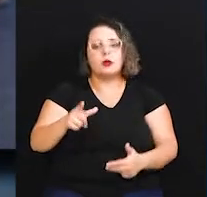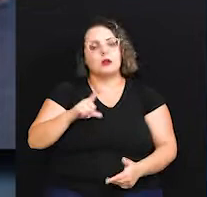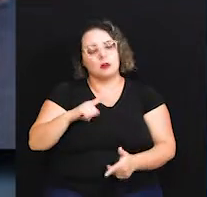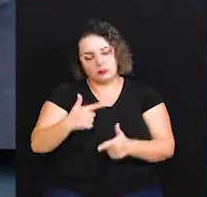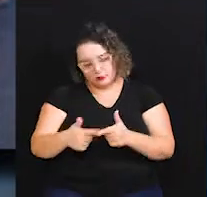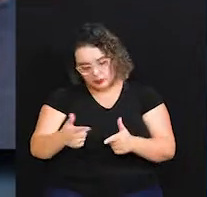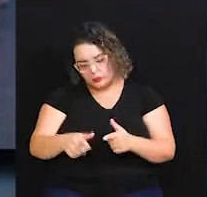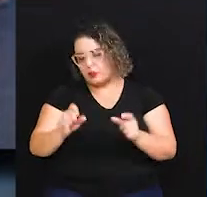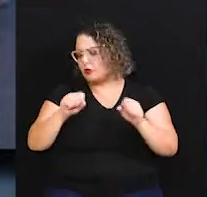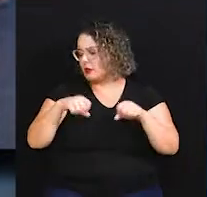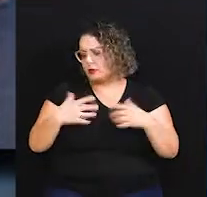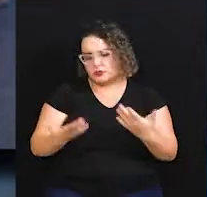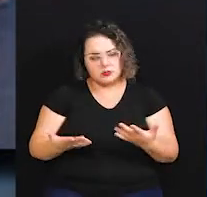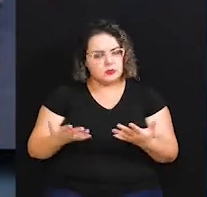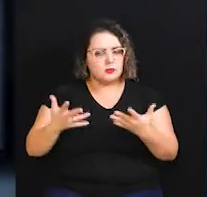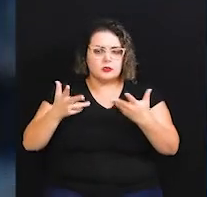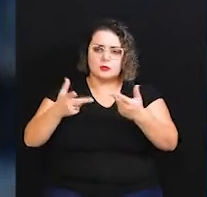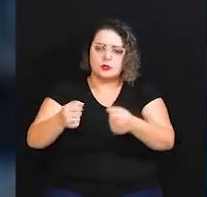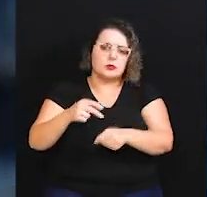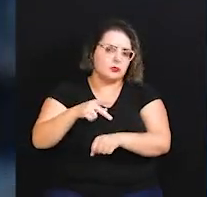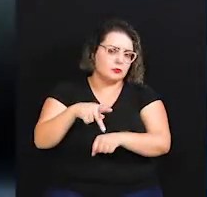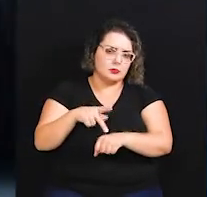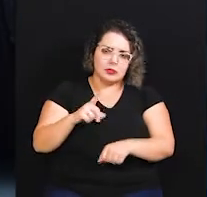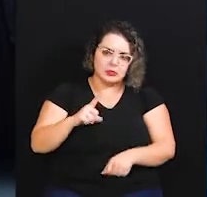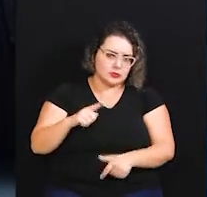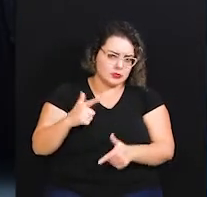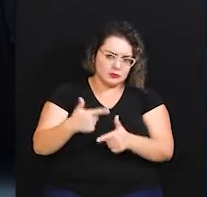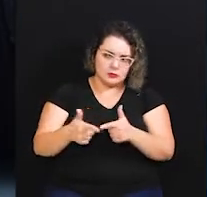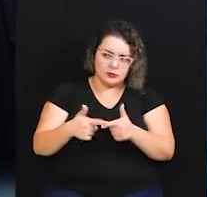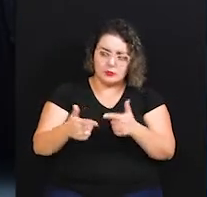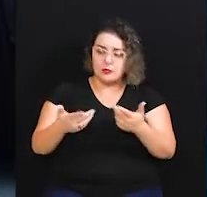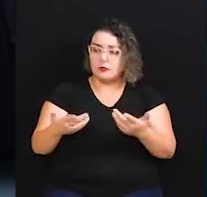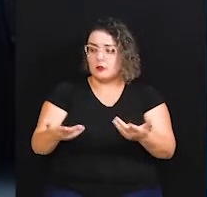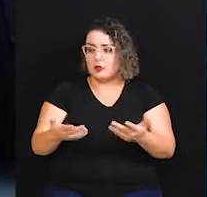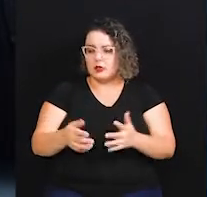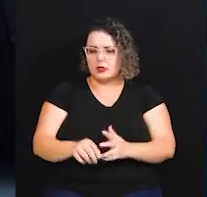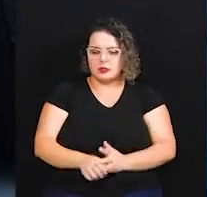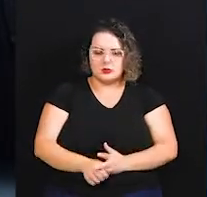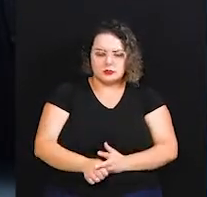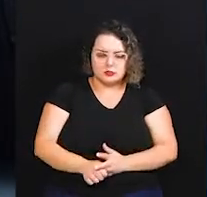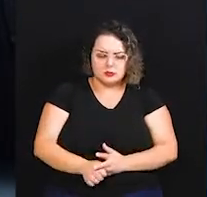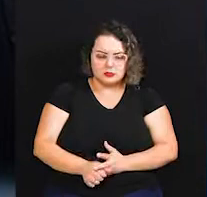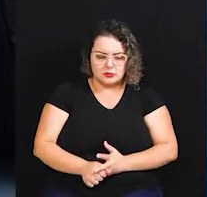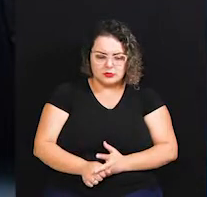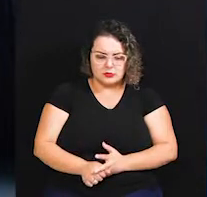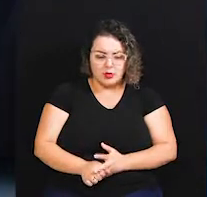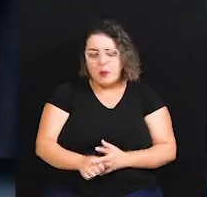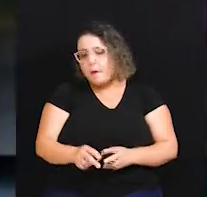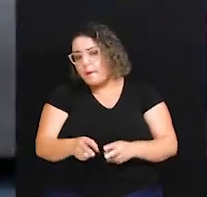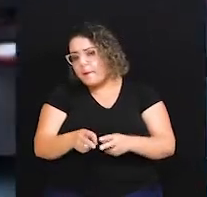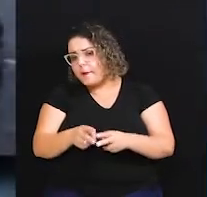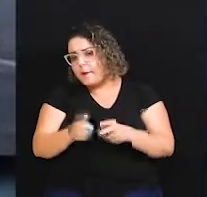problemas? Temos. Como tem problema no nosso país todo, assim. Mas a gente percebe que o